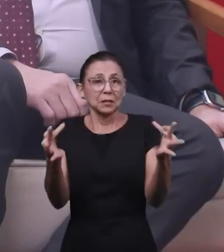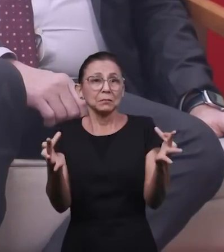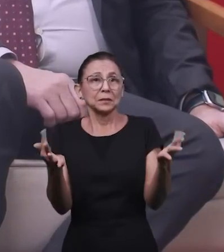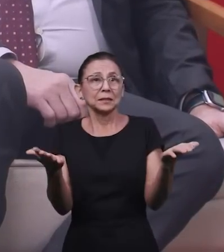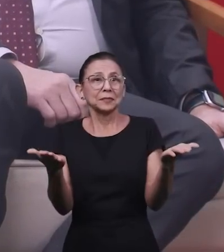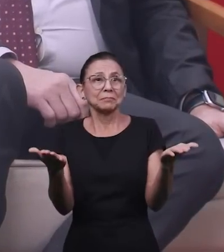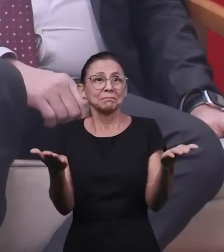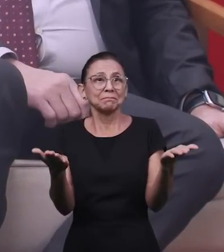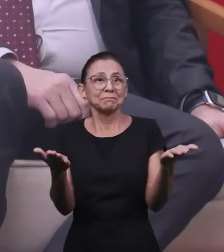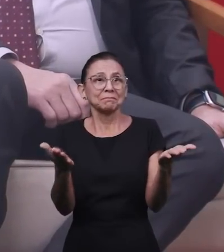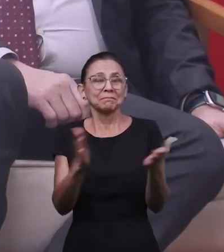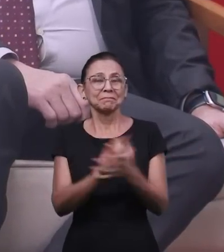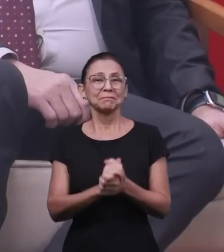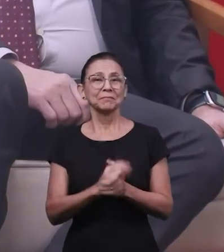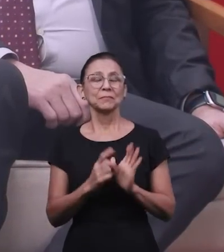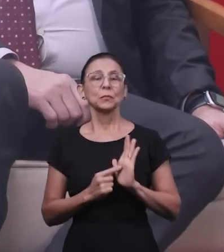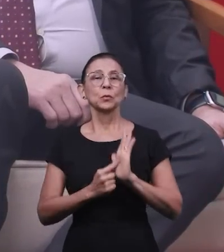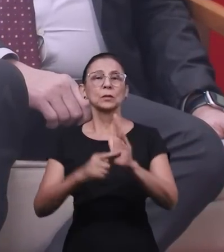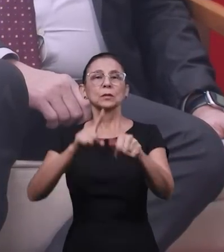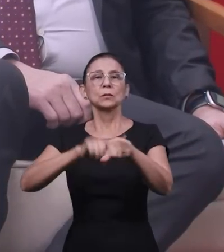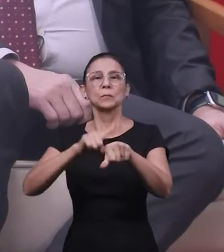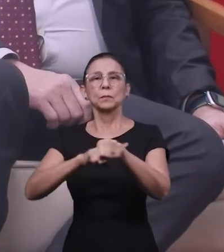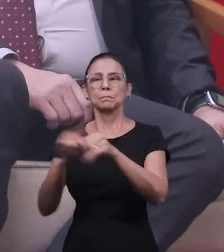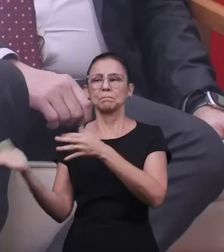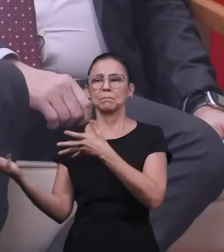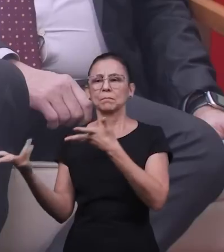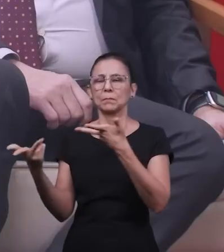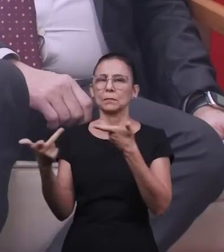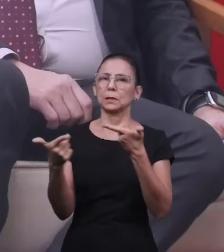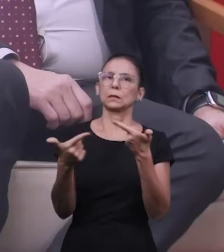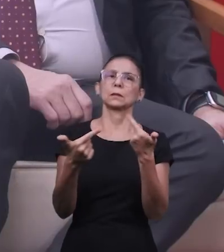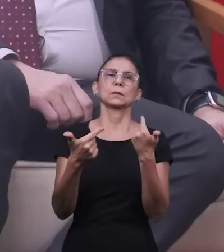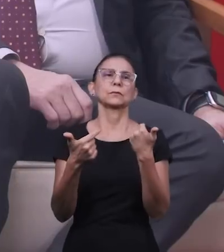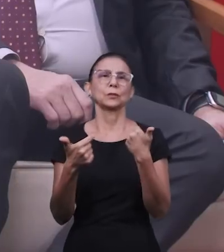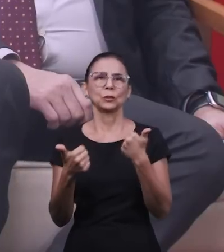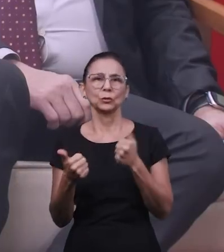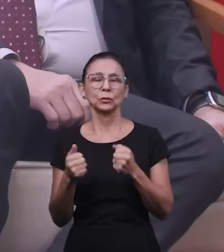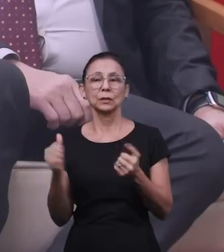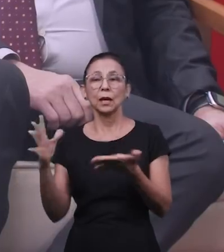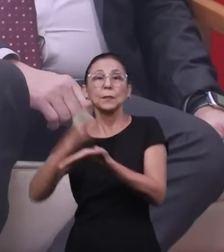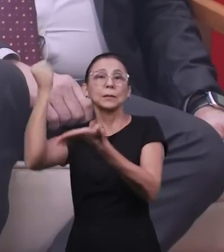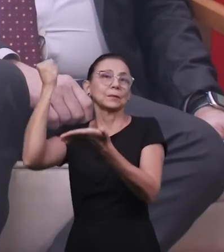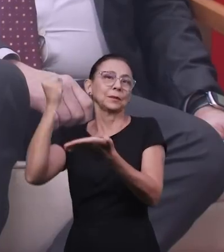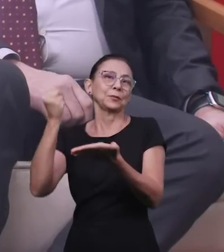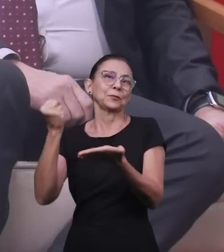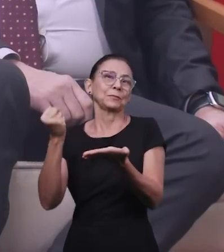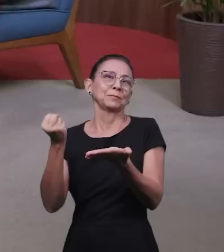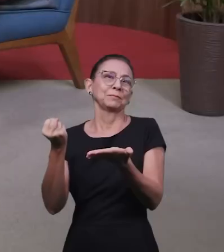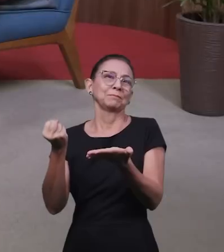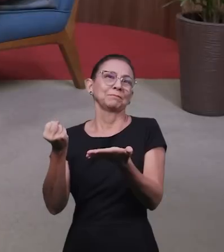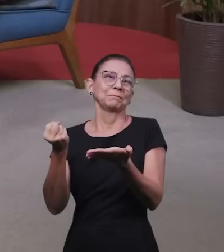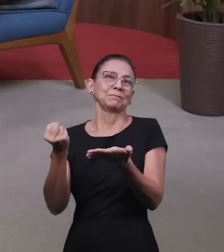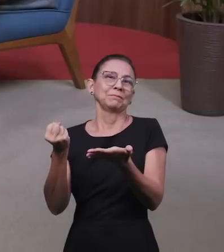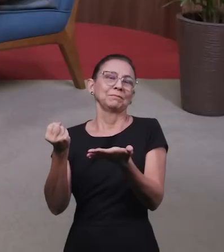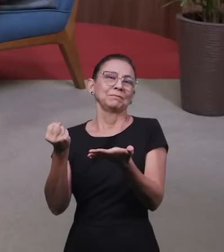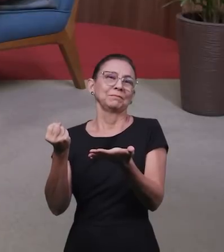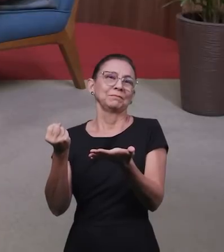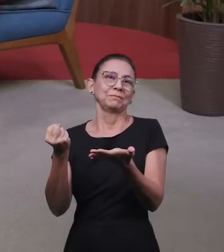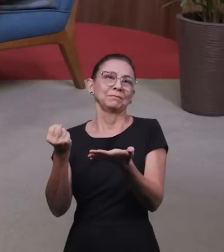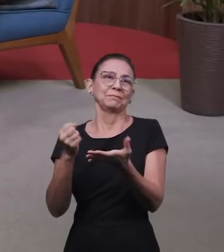pedaço de um versículo, falando de um momento glorioso, extraordinário, que vai ser o arrebatamento da igreja.